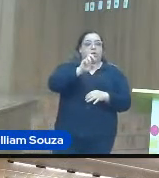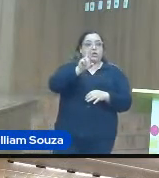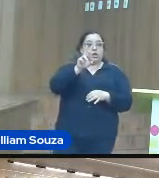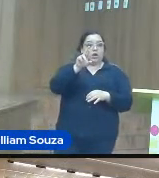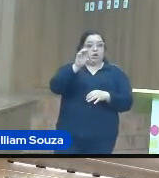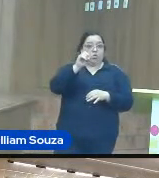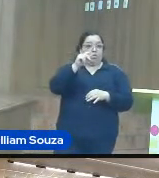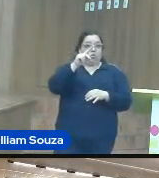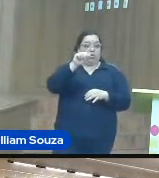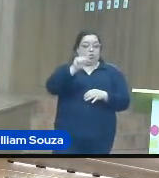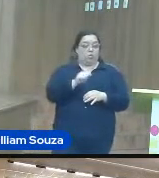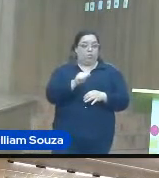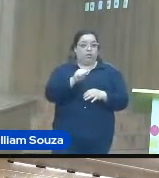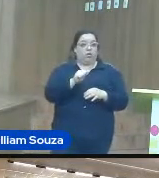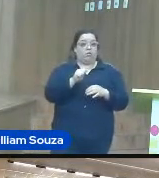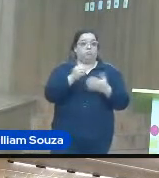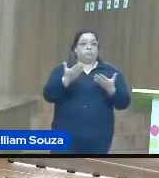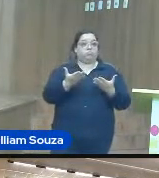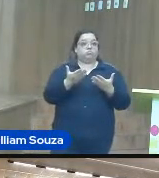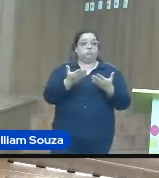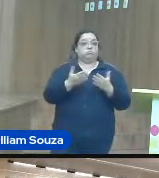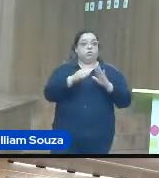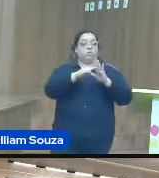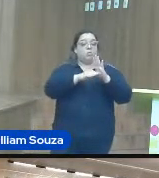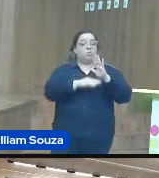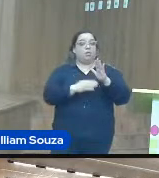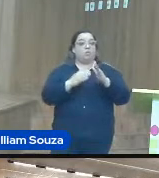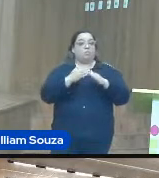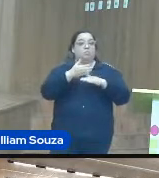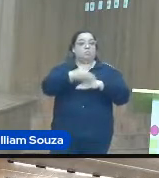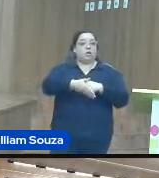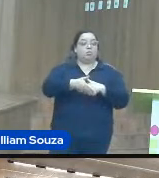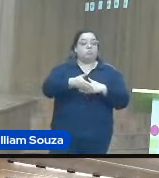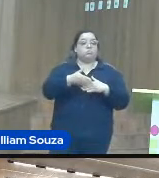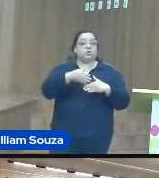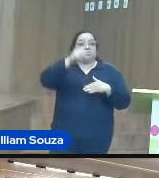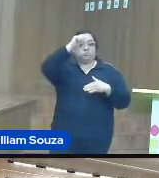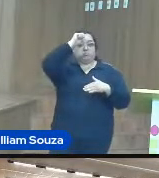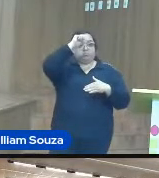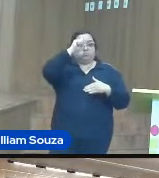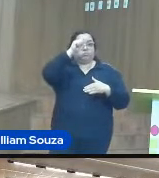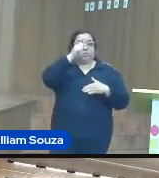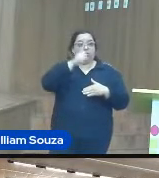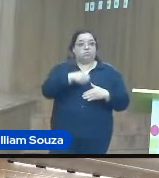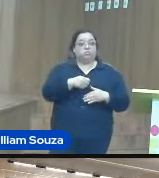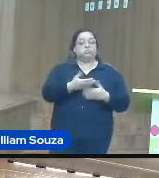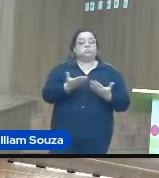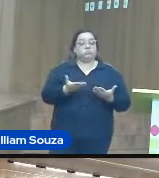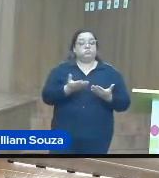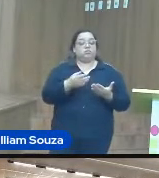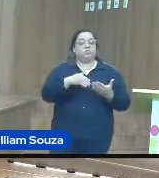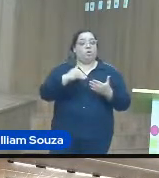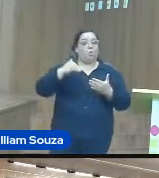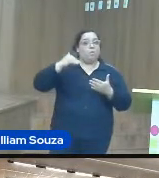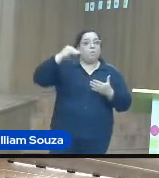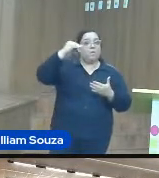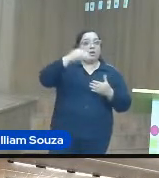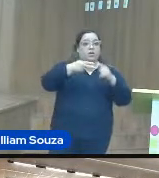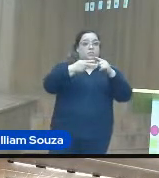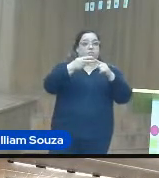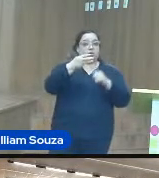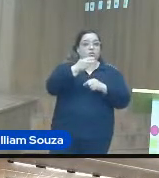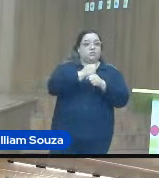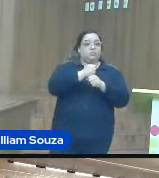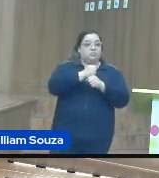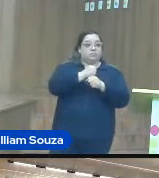militar, eles foram aumentados para 3 anos. E nesse período, vários